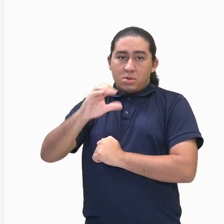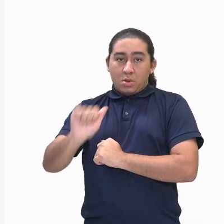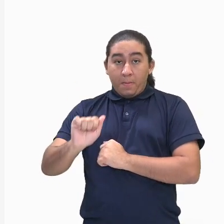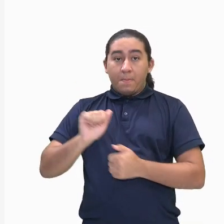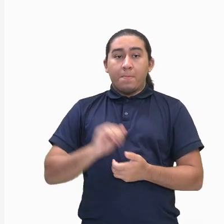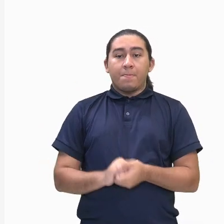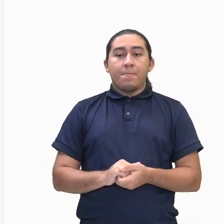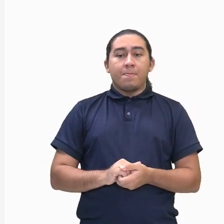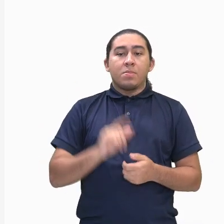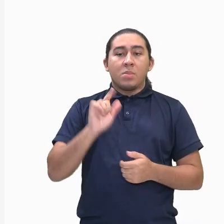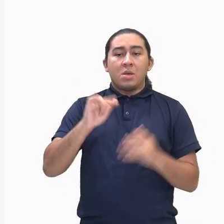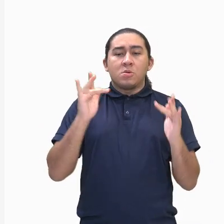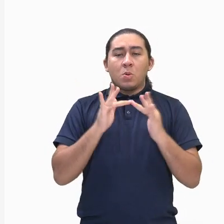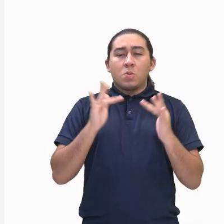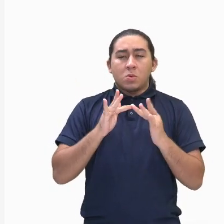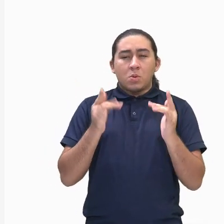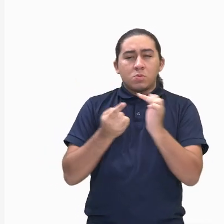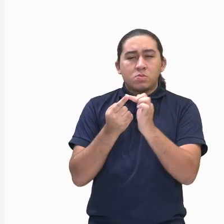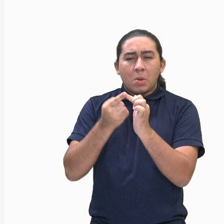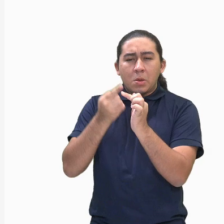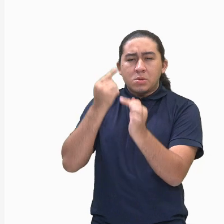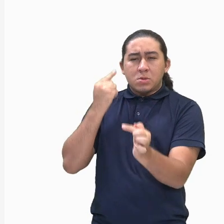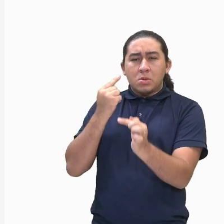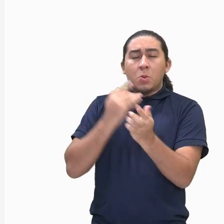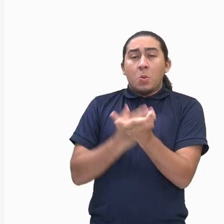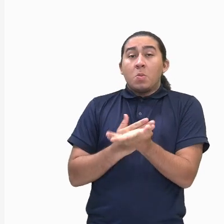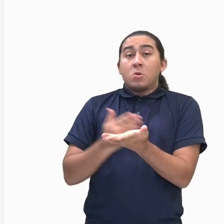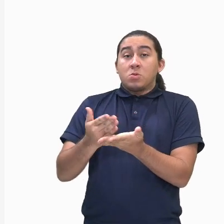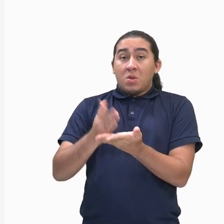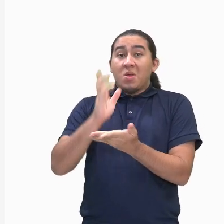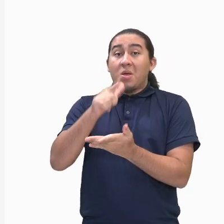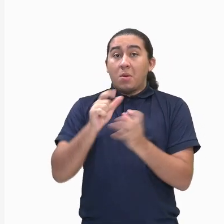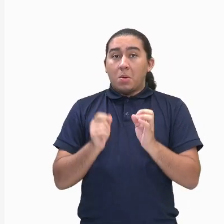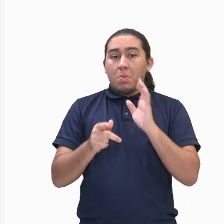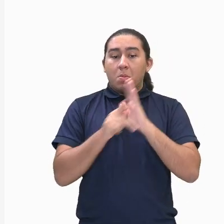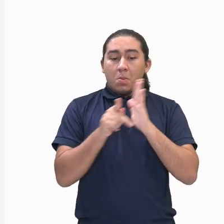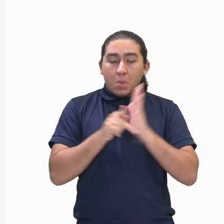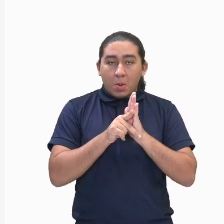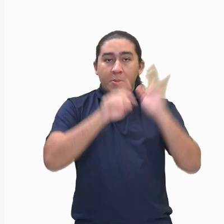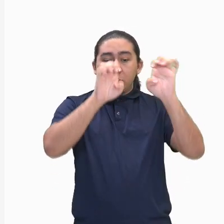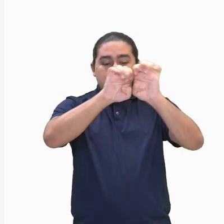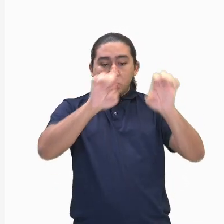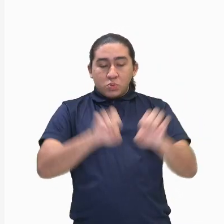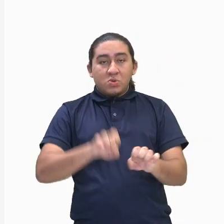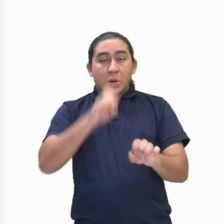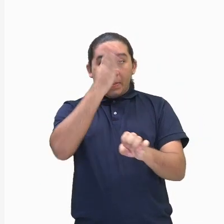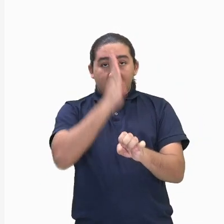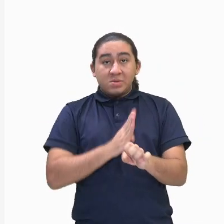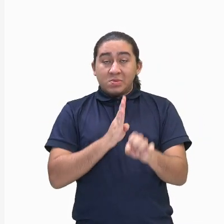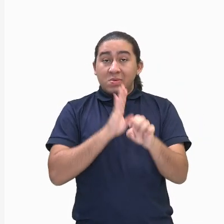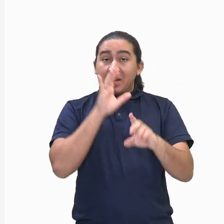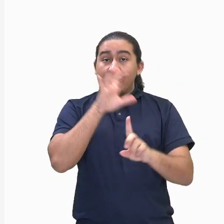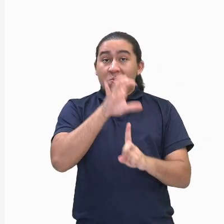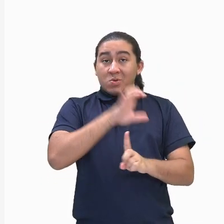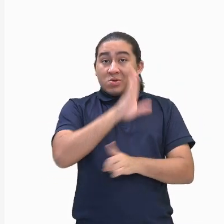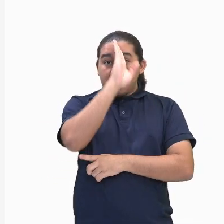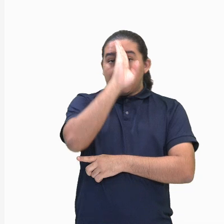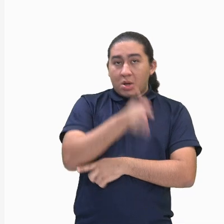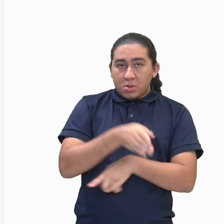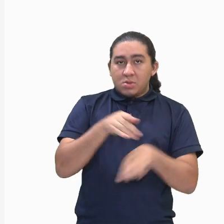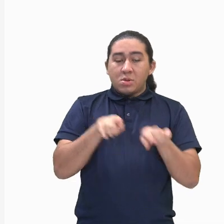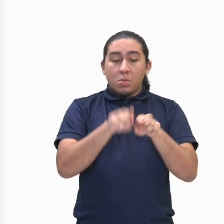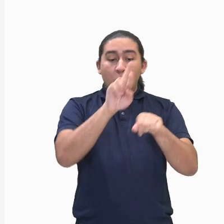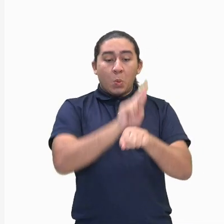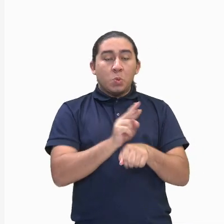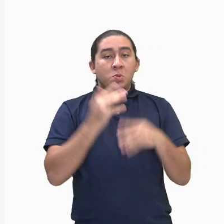que se iniciou há milhões de anos, moldou o relevo brasileiro, influenciou a formação de recursos naturais e até mesmo